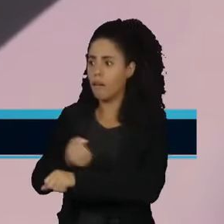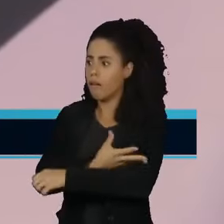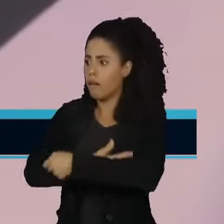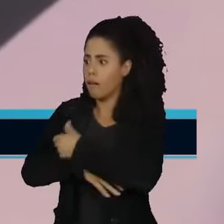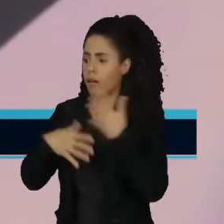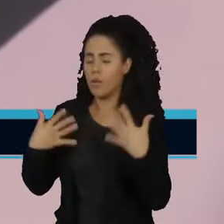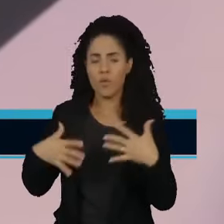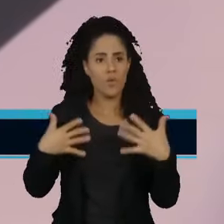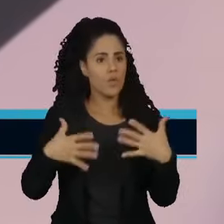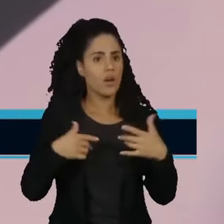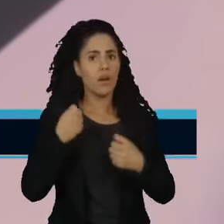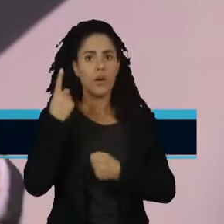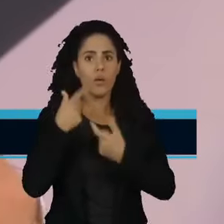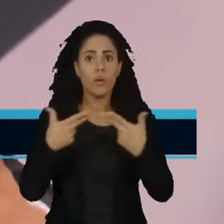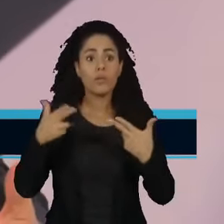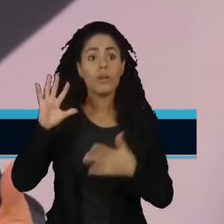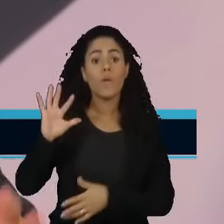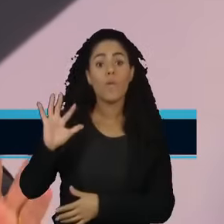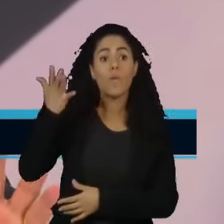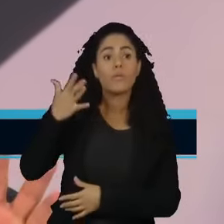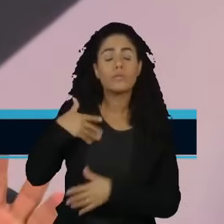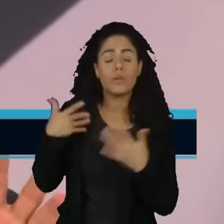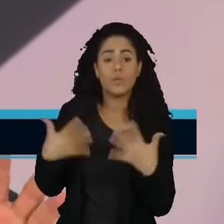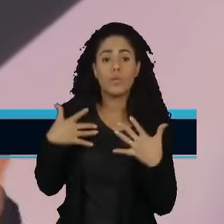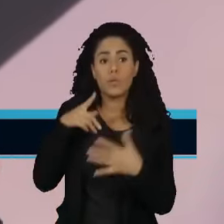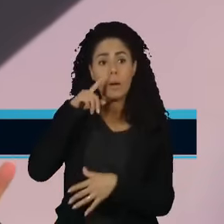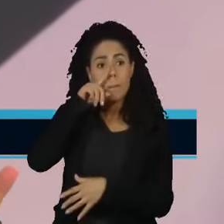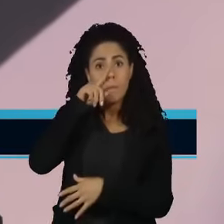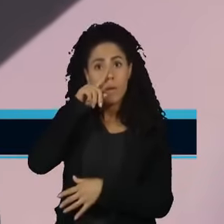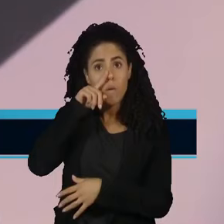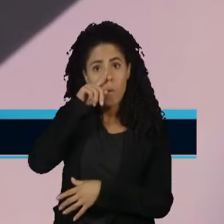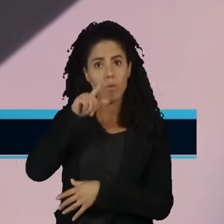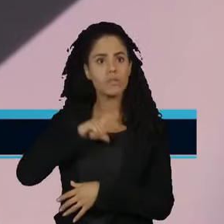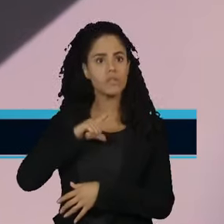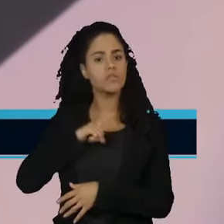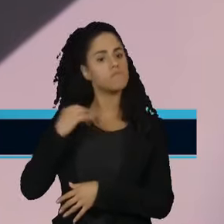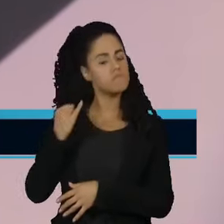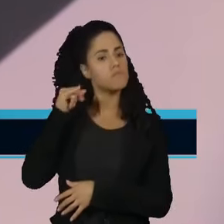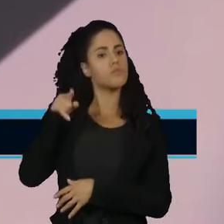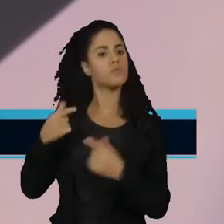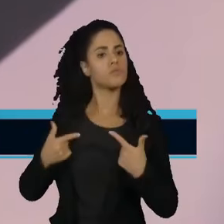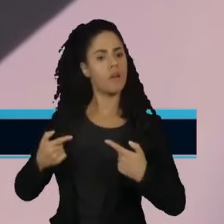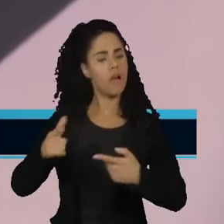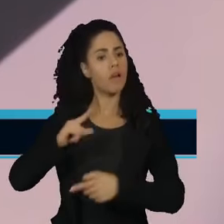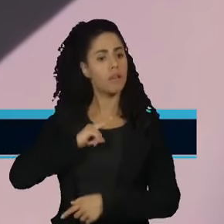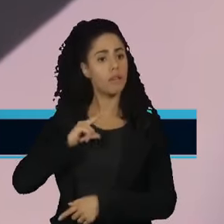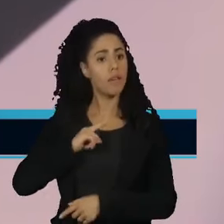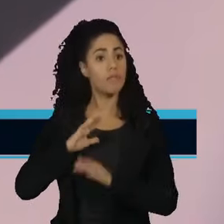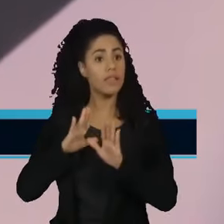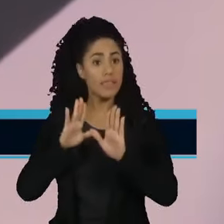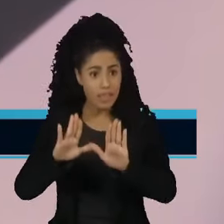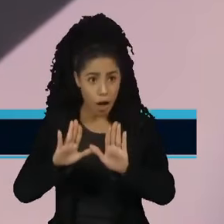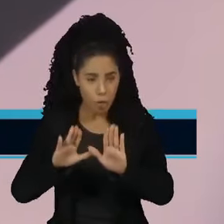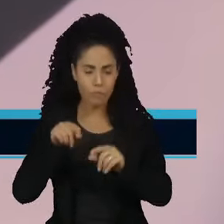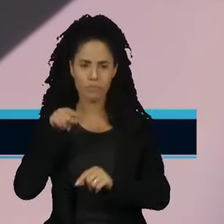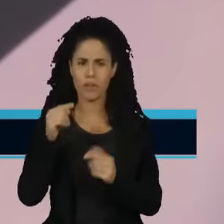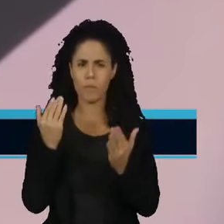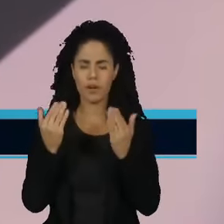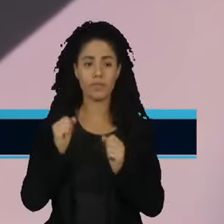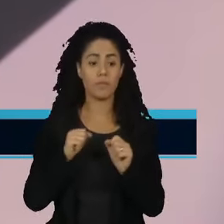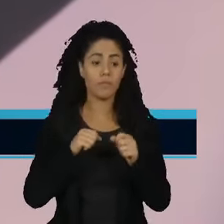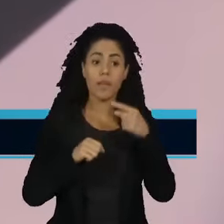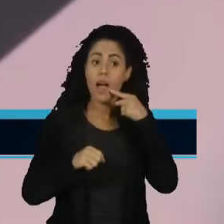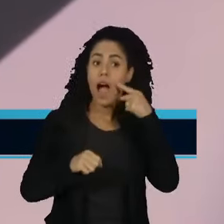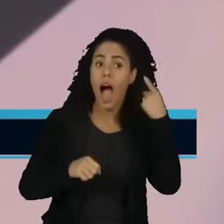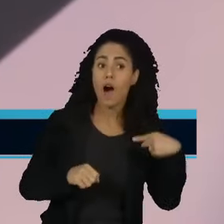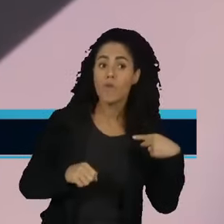e foi uma hora que houve uma um risco um tanto assim importante de guerra né então pra Rússia a Ucrânia